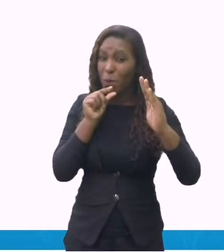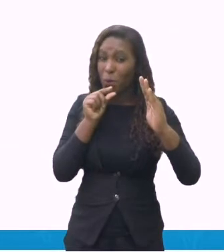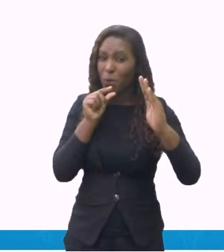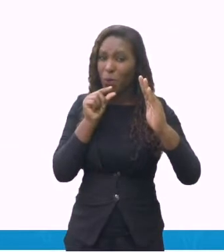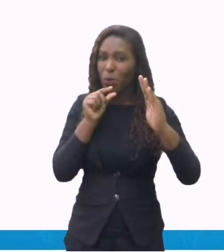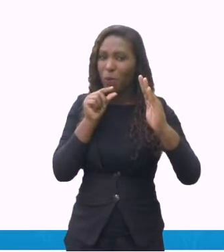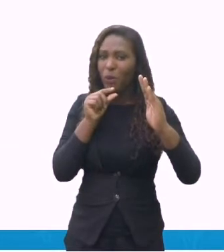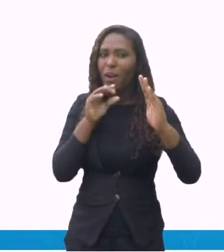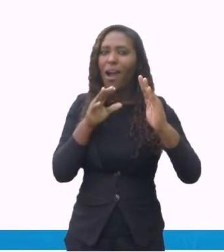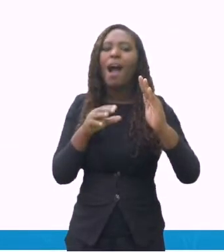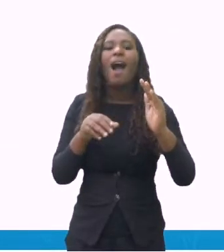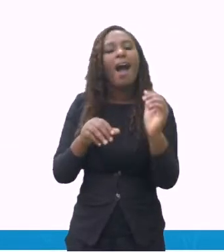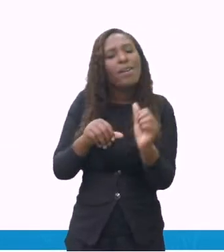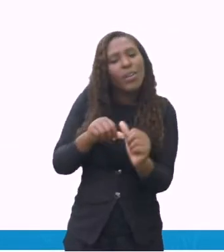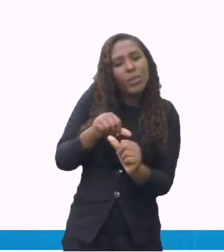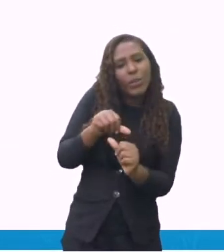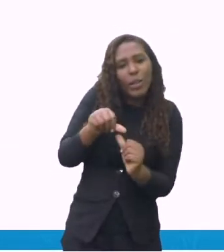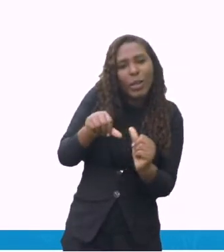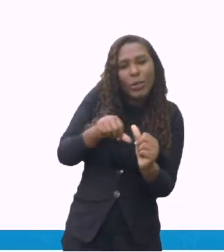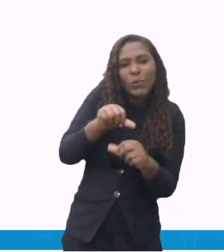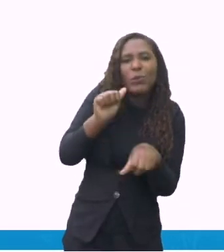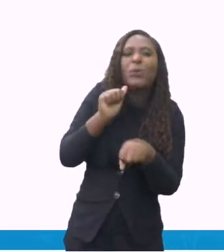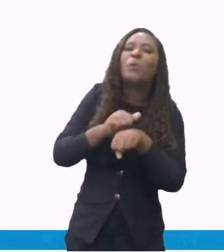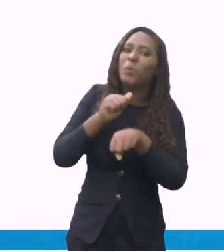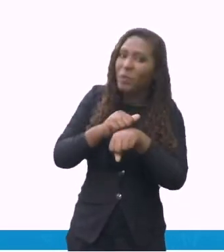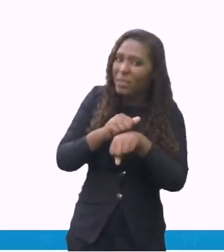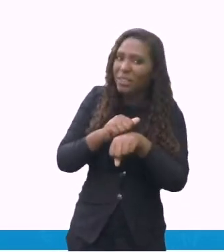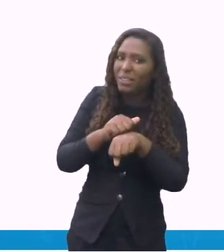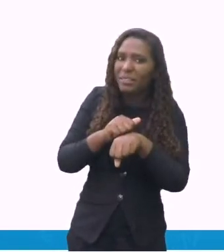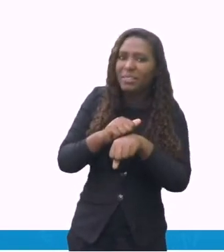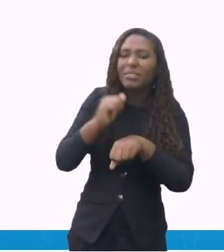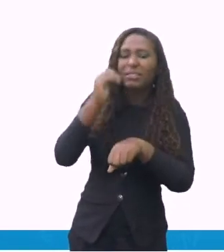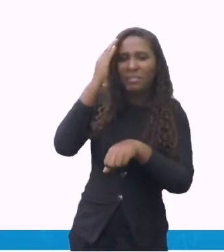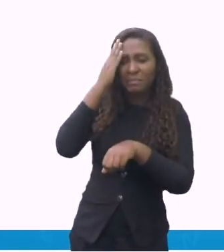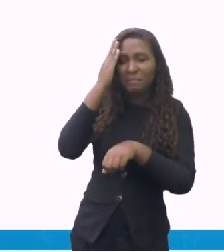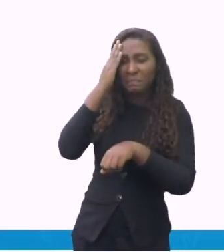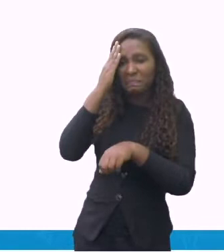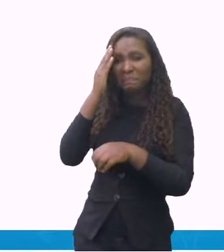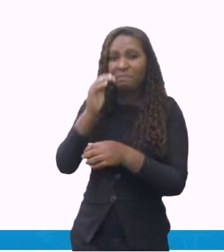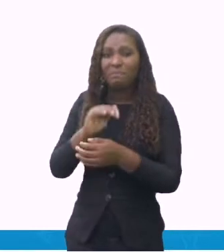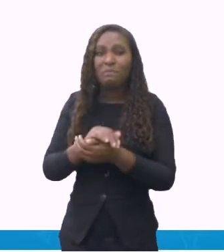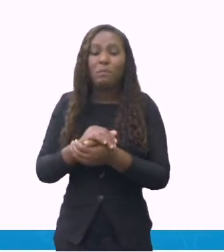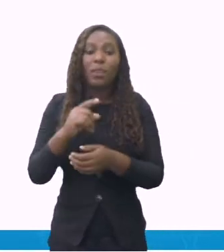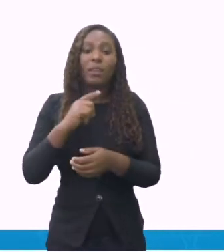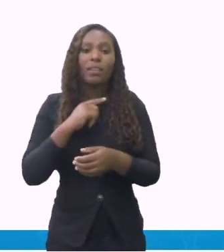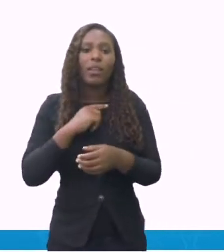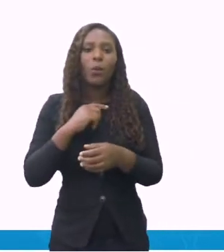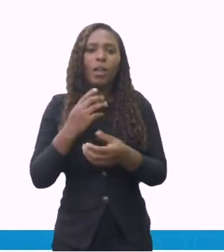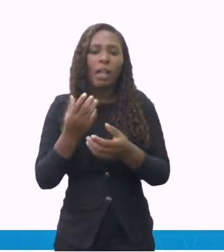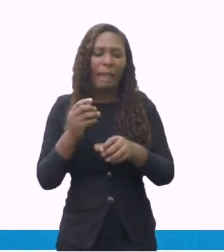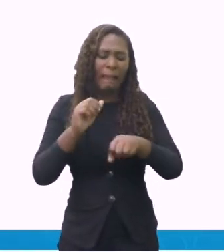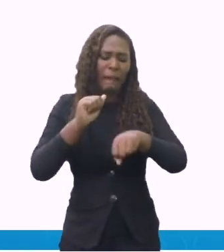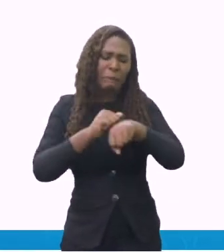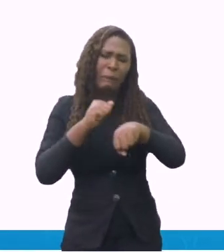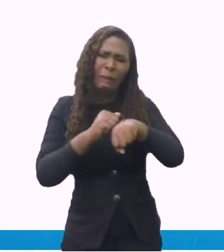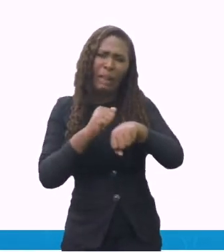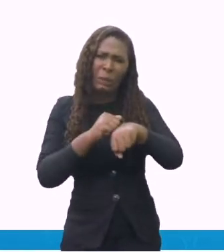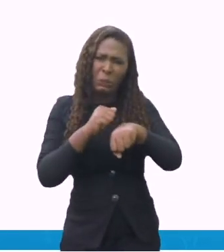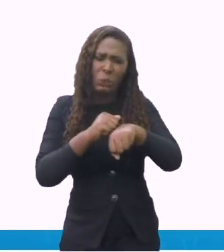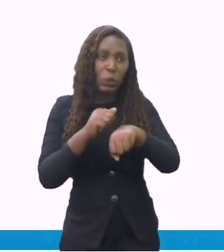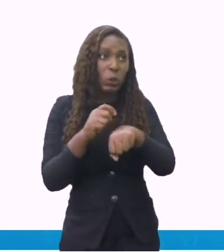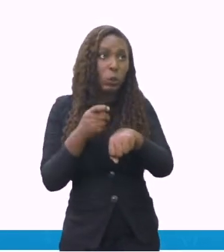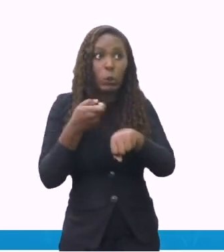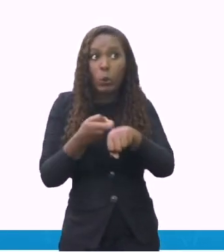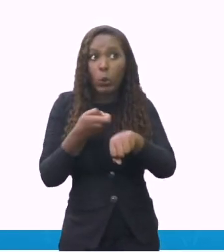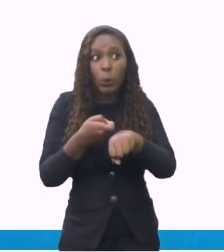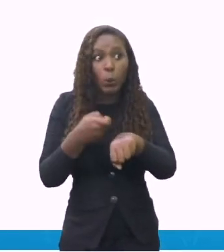elas apresentam uma textura mais fina e elas também são menos cristalinas.